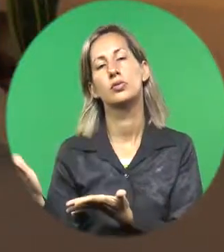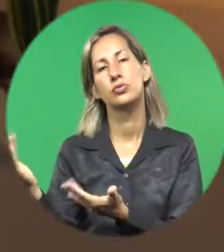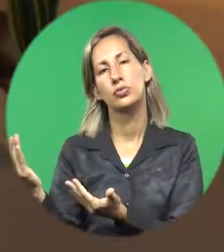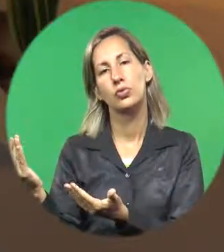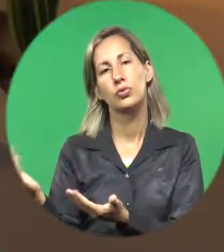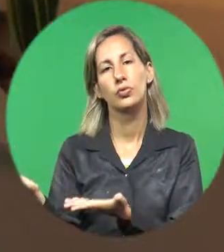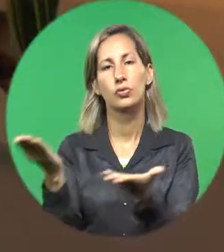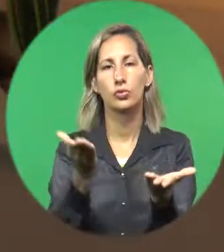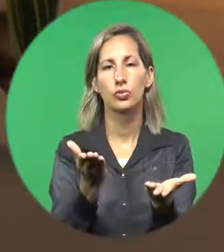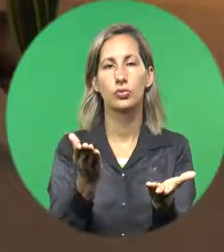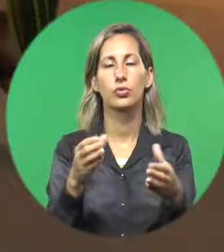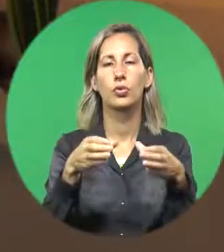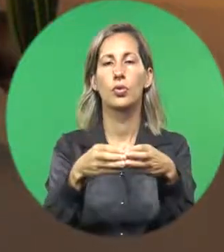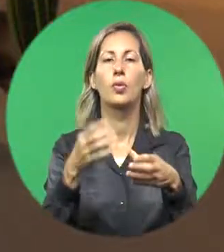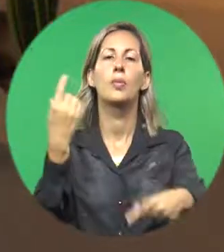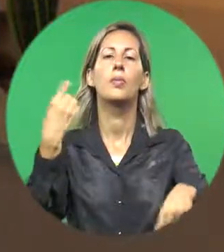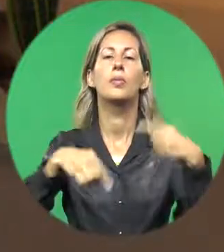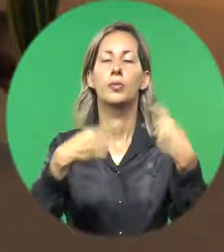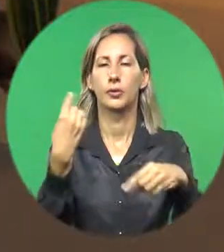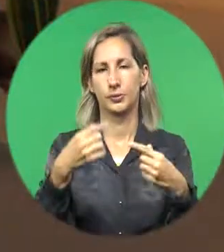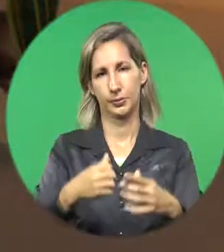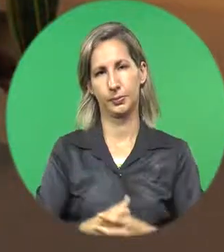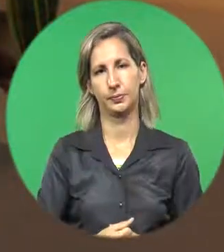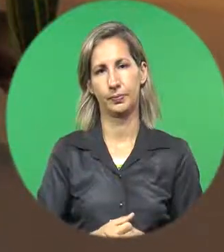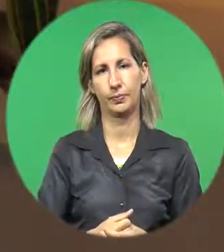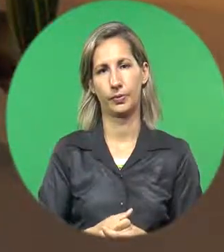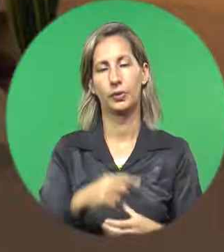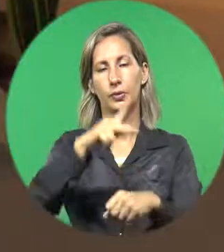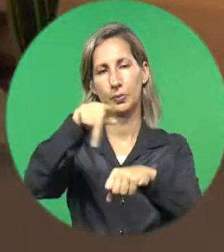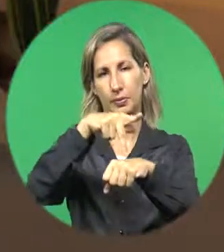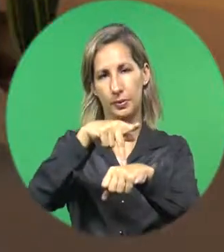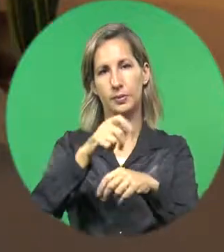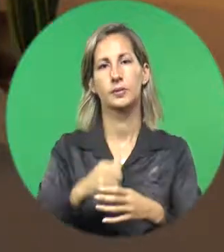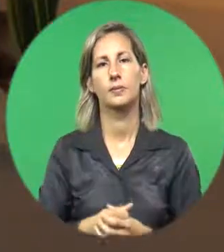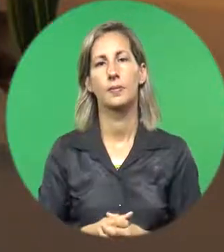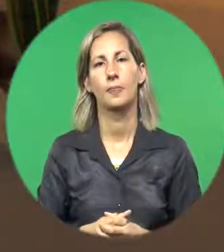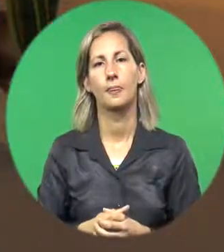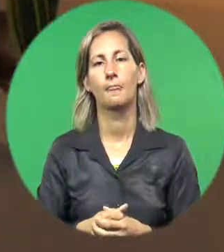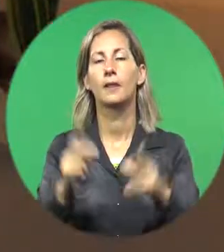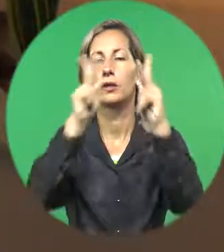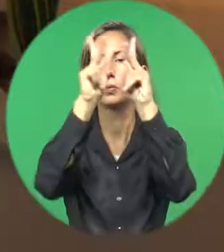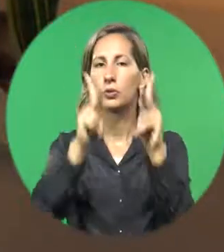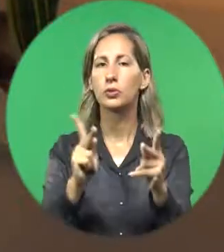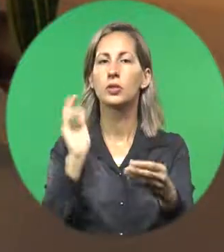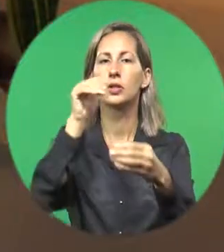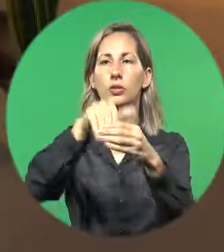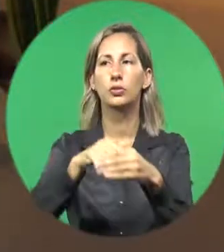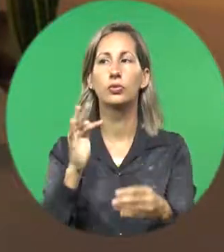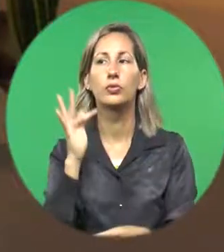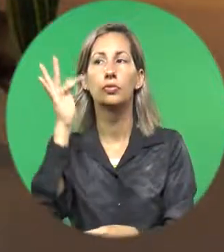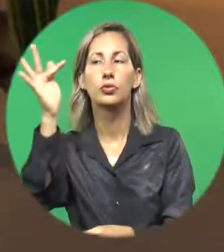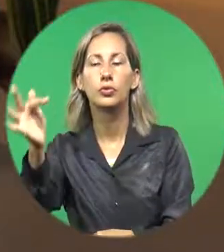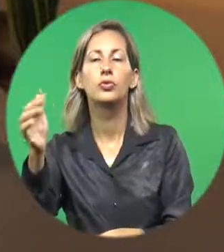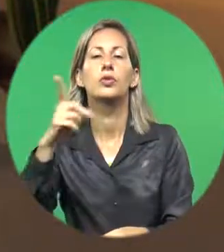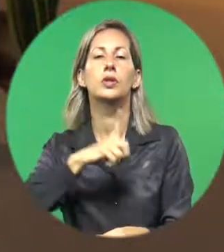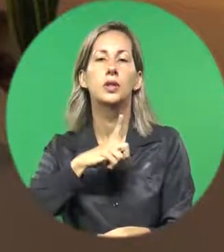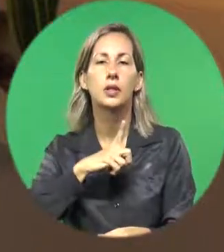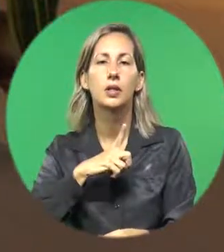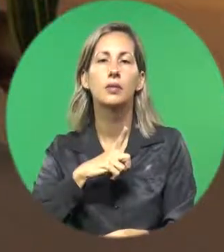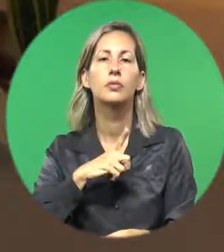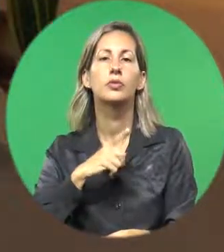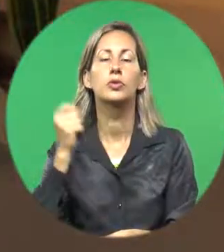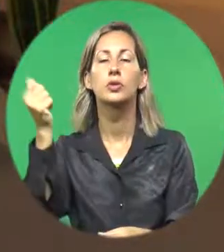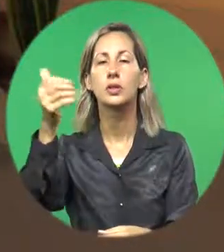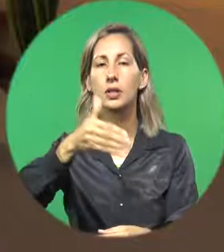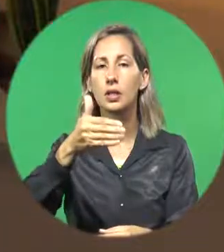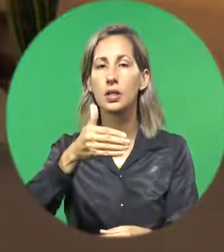do jovem no cenário político do nosso país, né? Além do projeto Eleitor do Futuro, nós temos no